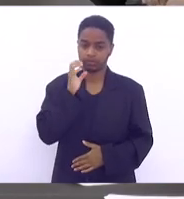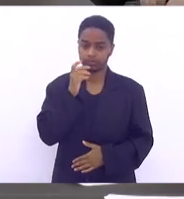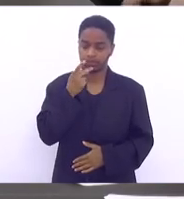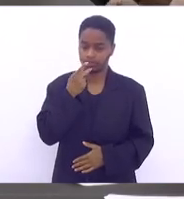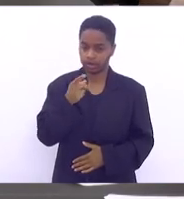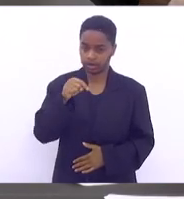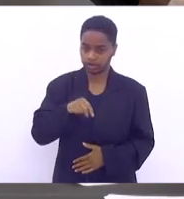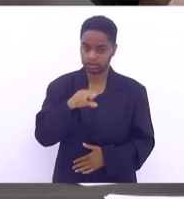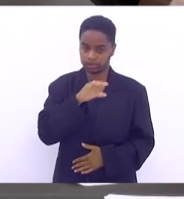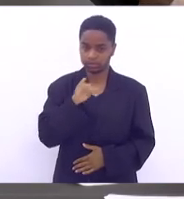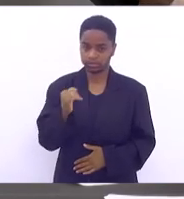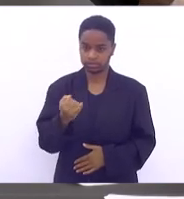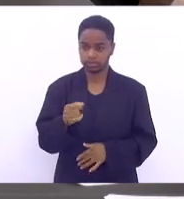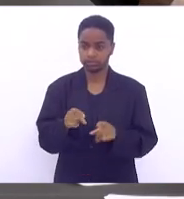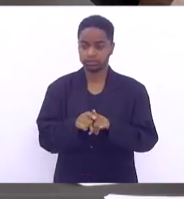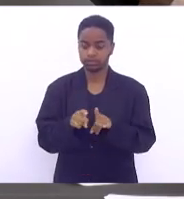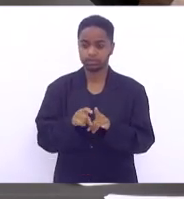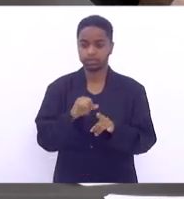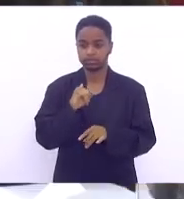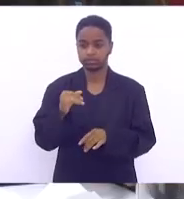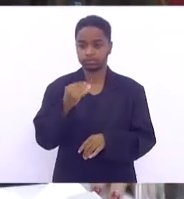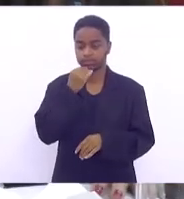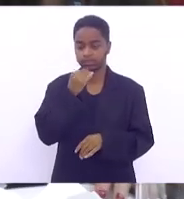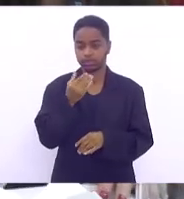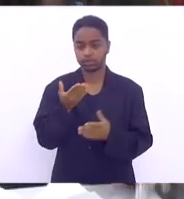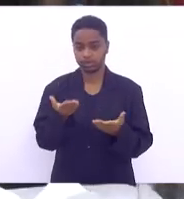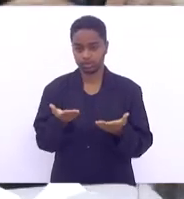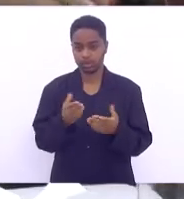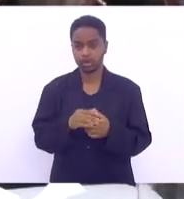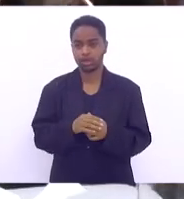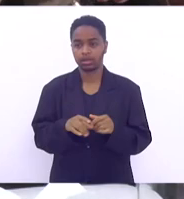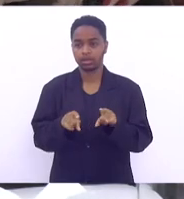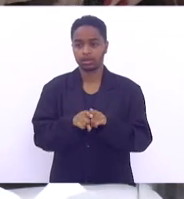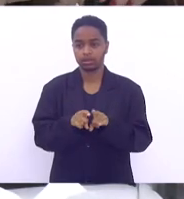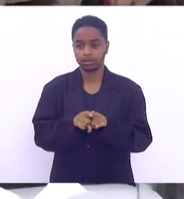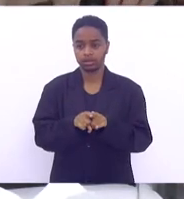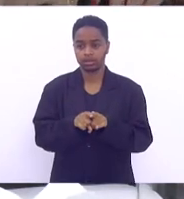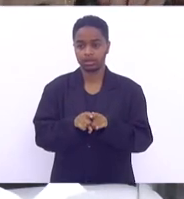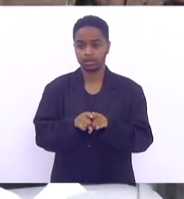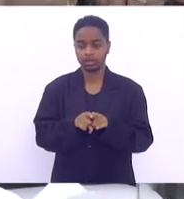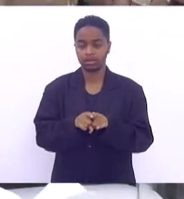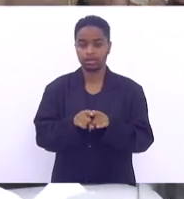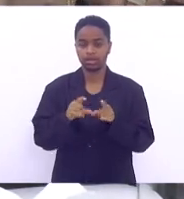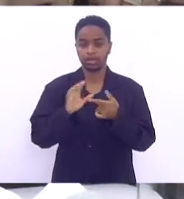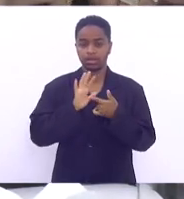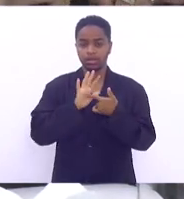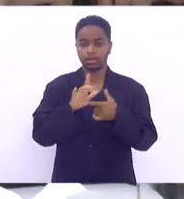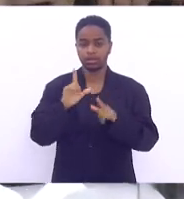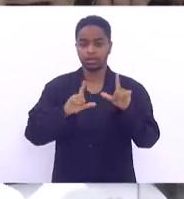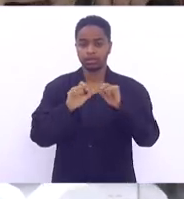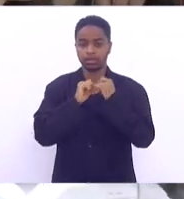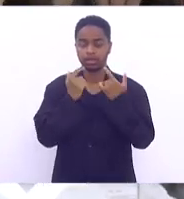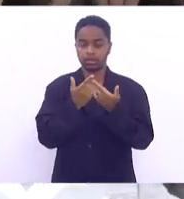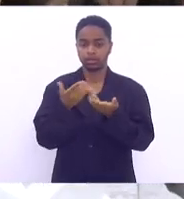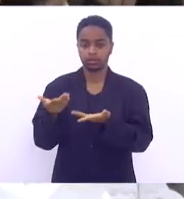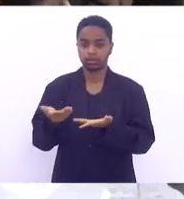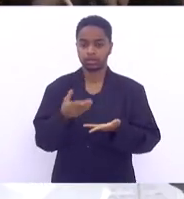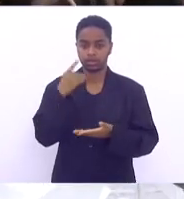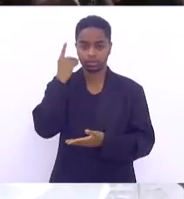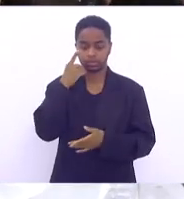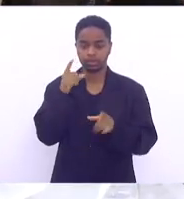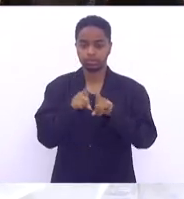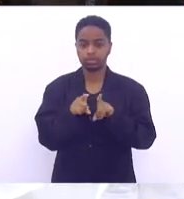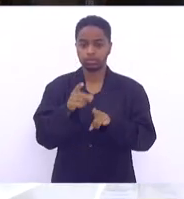na CCJ, aproveitando a sua generosidade, aproveitar também que está sendo transmitido na TV Alerj, fazer um convite a todos os deputados e as pessoas que